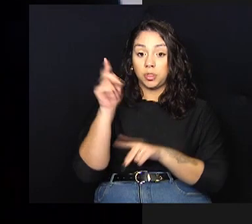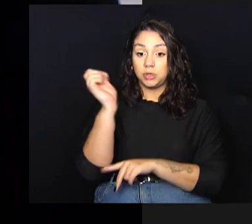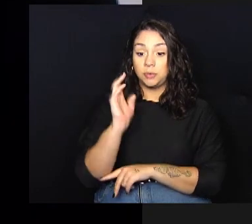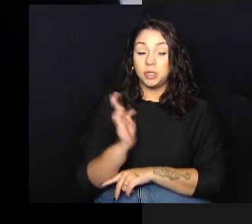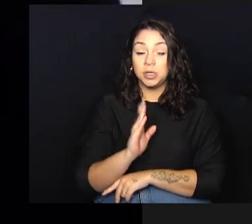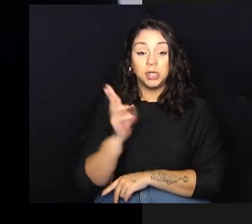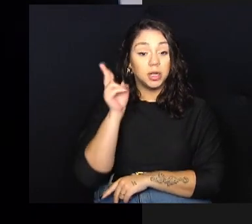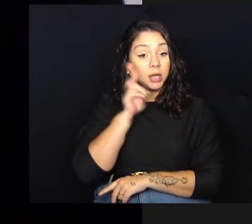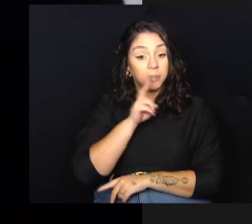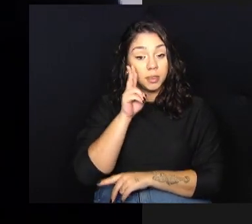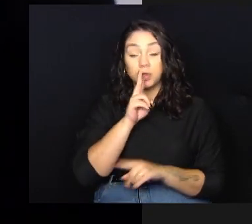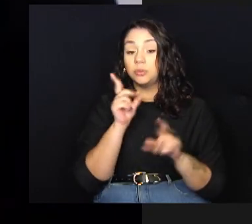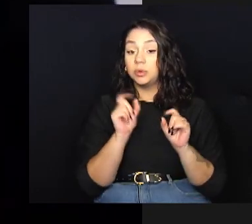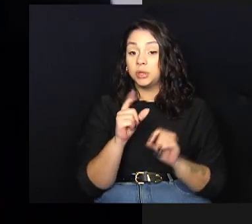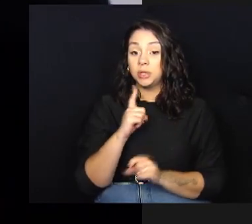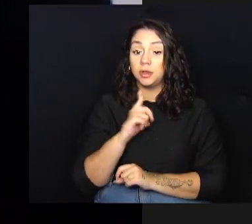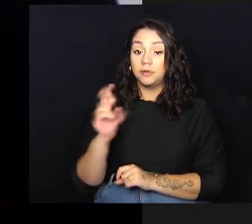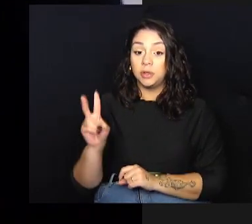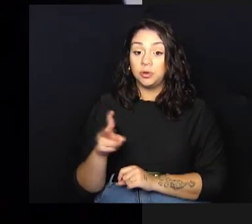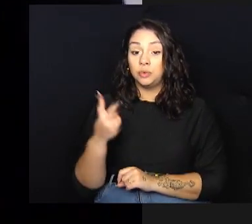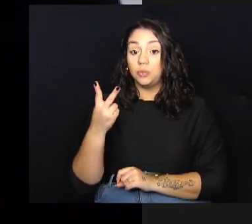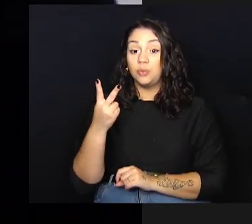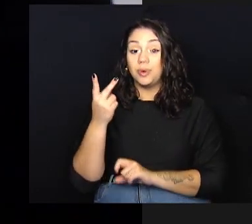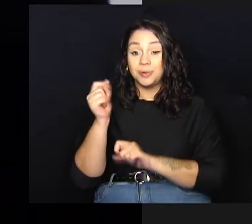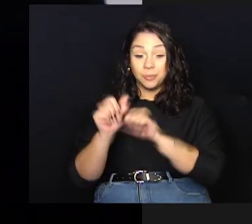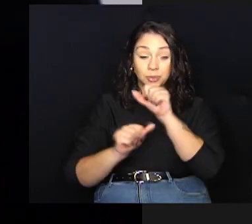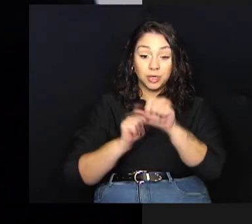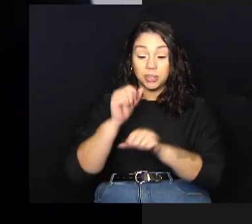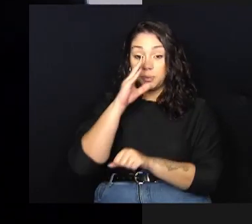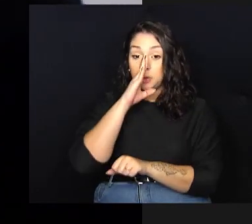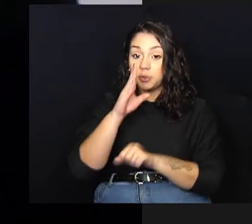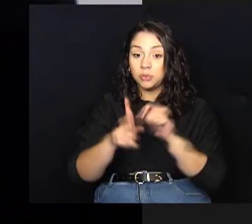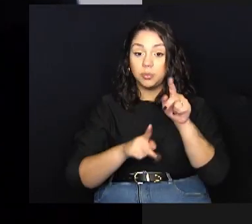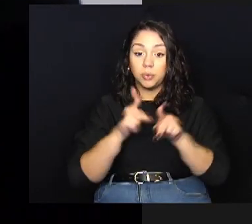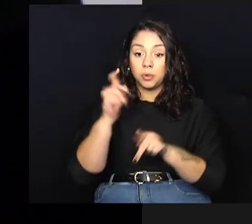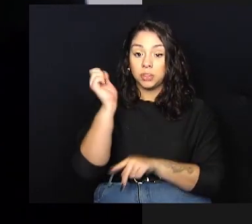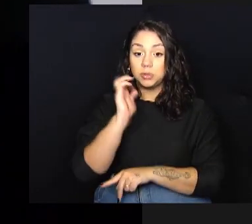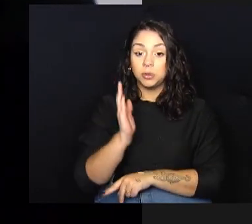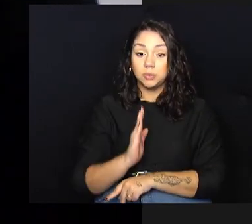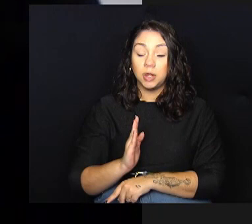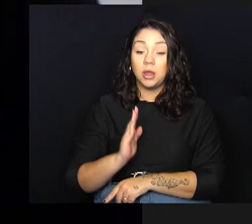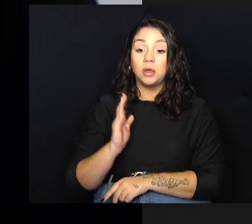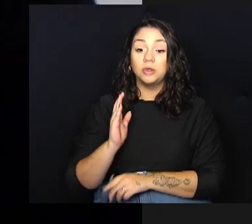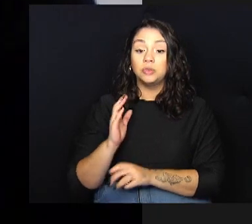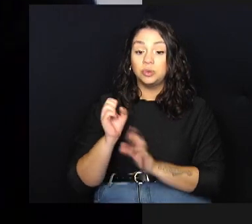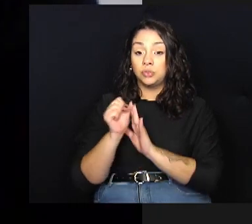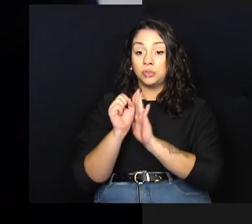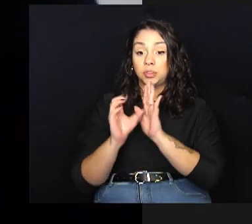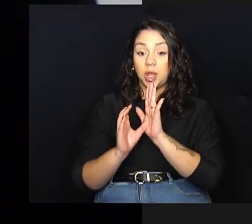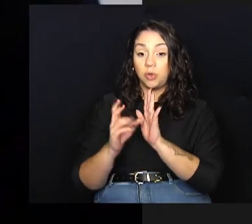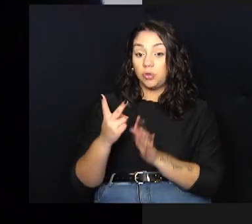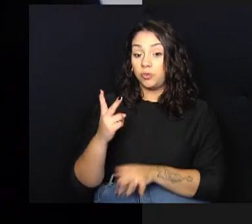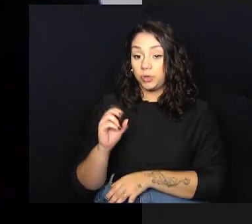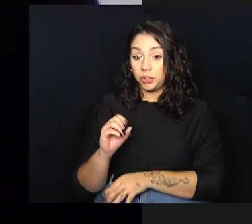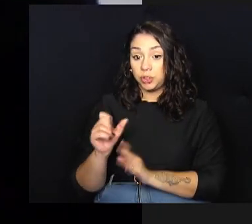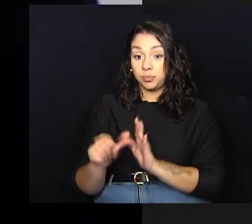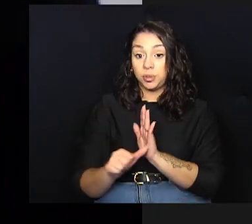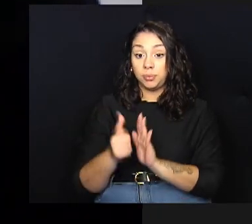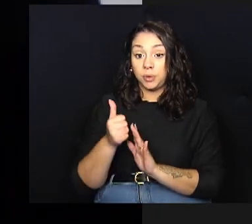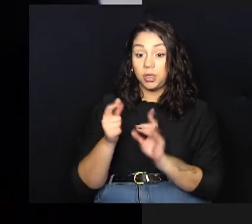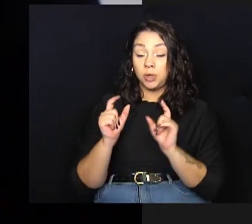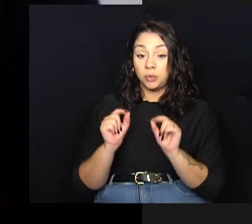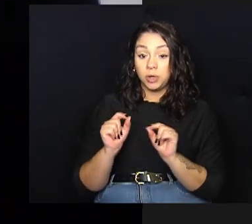que a gente teve duas grandes mudanças na população brasileira ao longo do século 20 a primeira